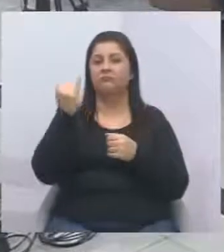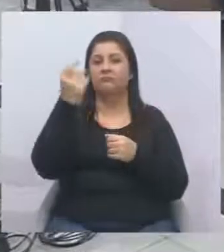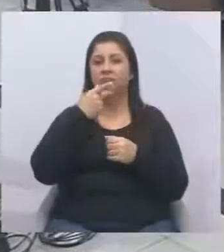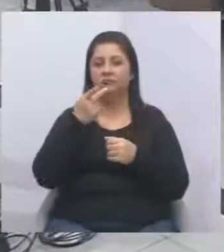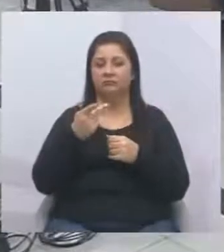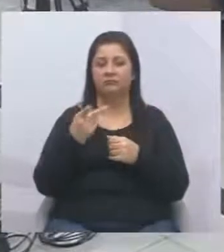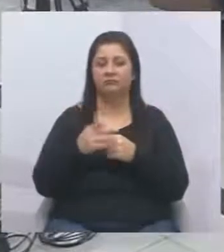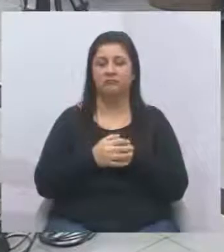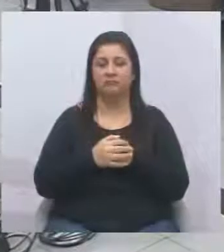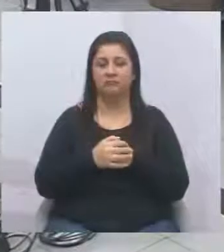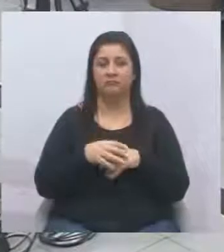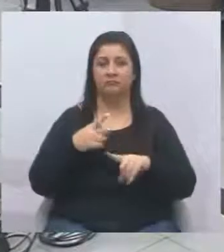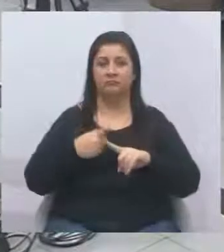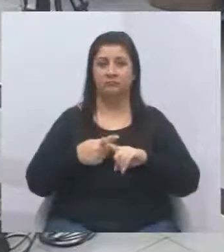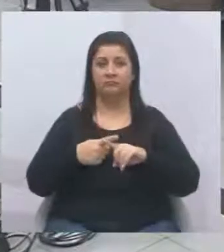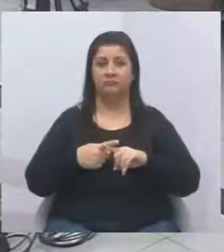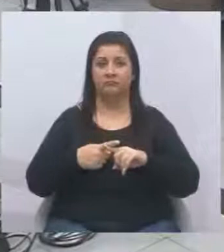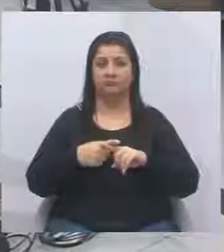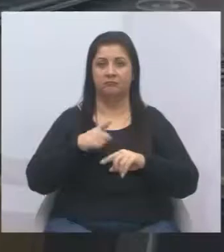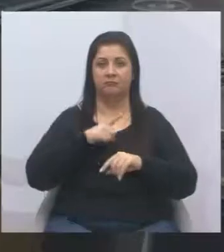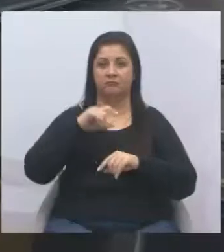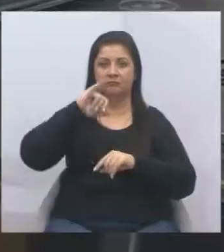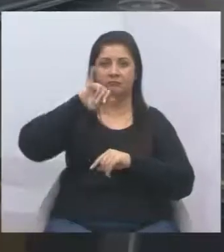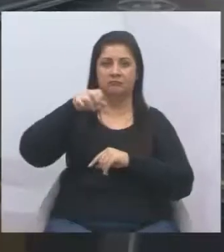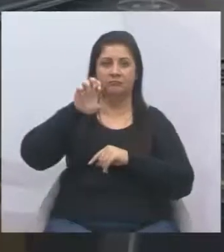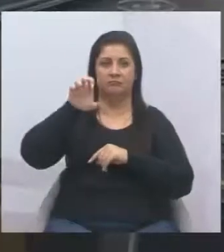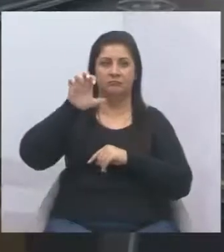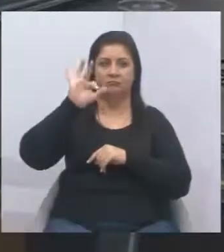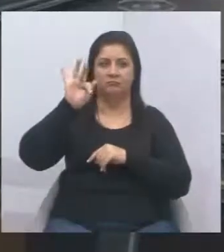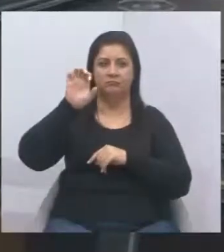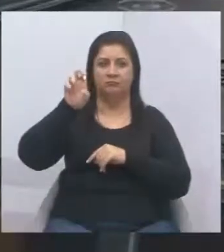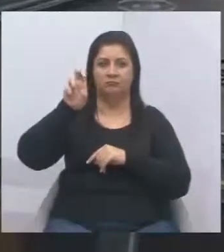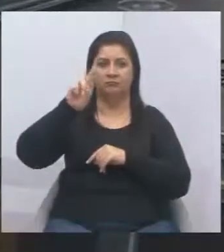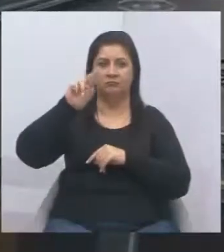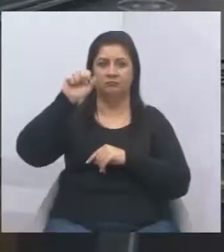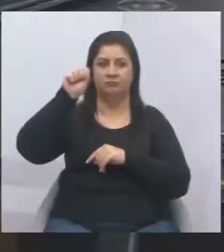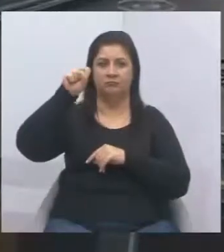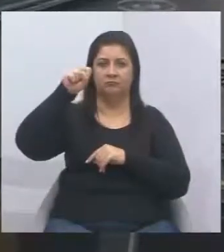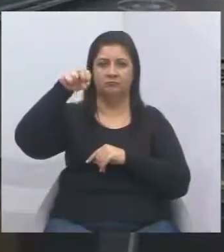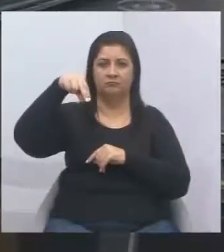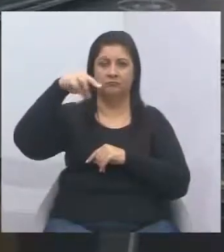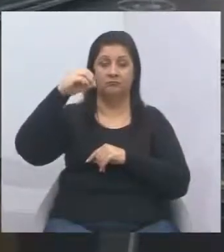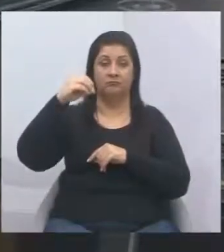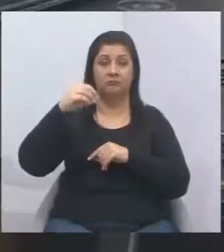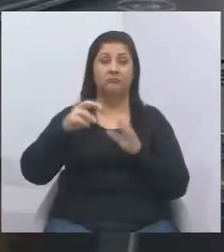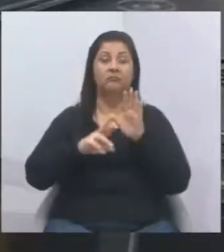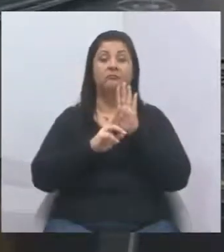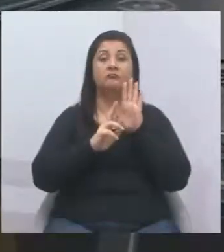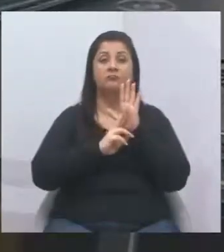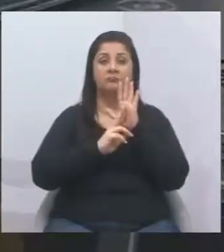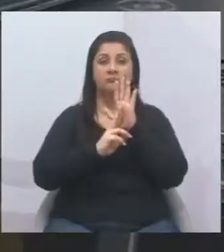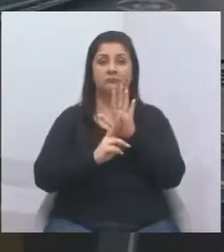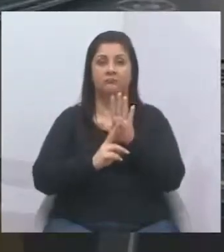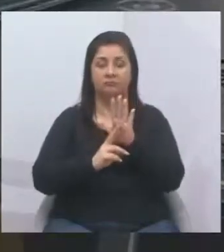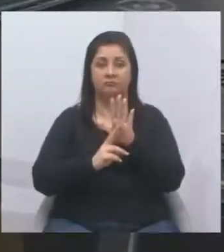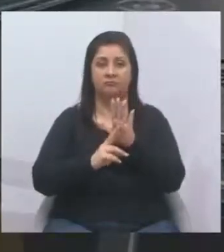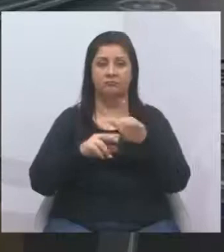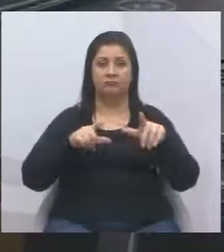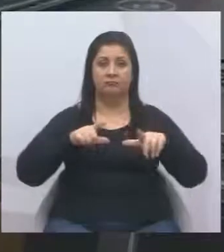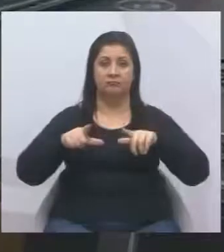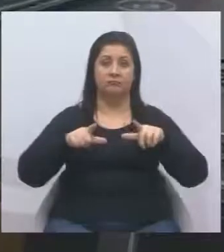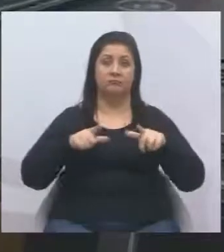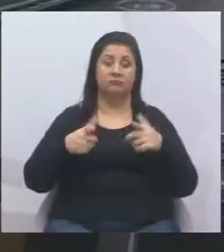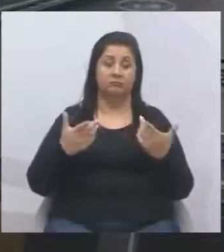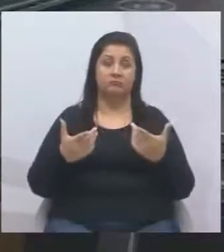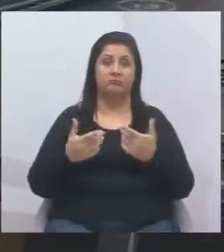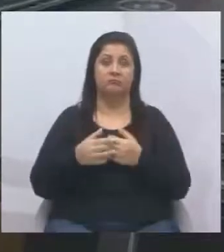assunto, até porque nós temos hoje o Jefferson aqui, né, representando uma classe do trabalho informal, hoje é